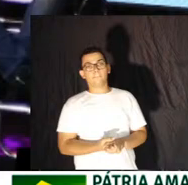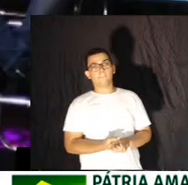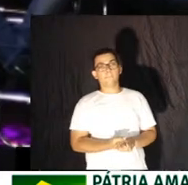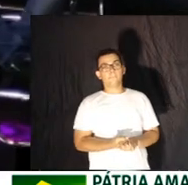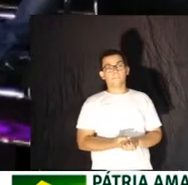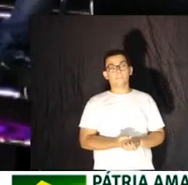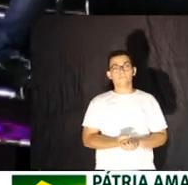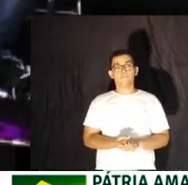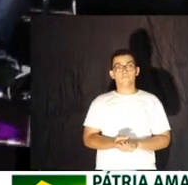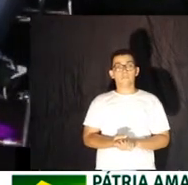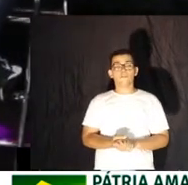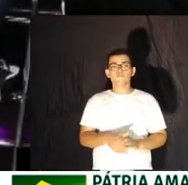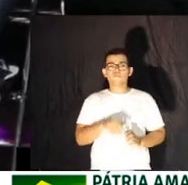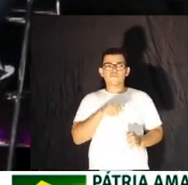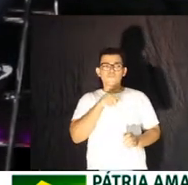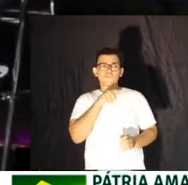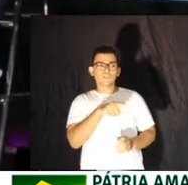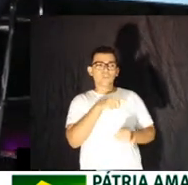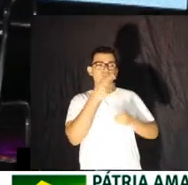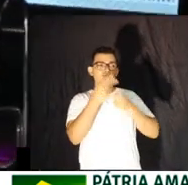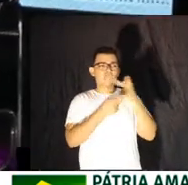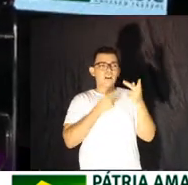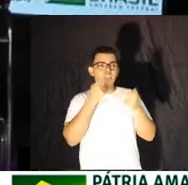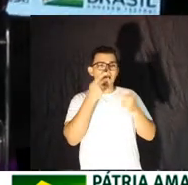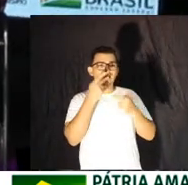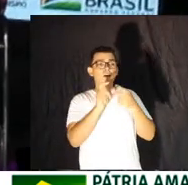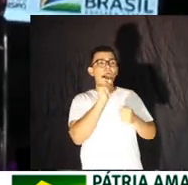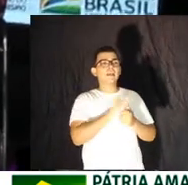Você diz que não precisa